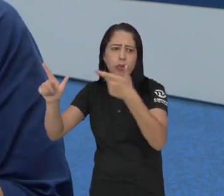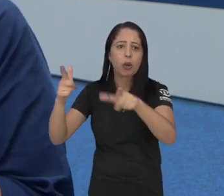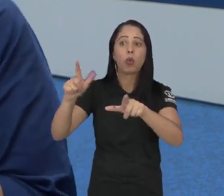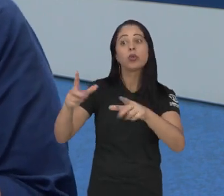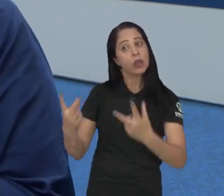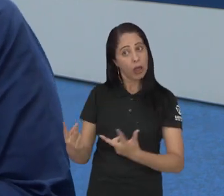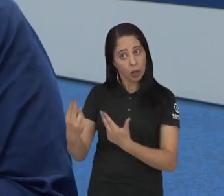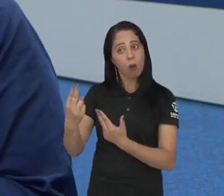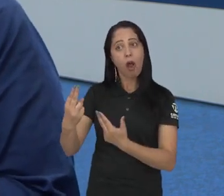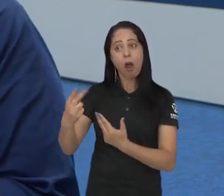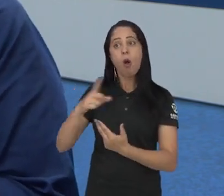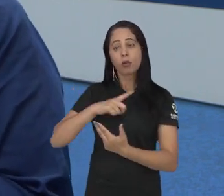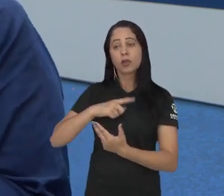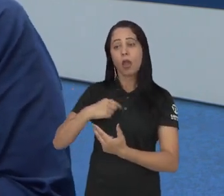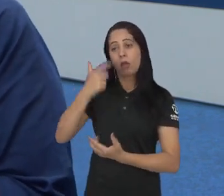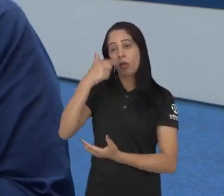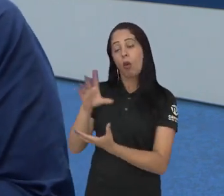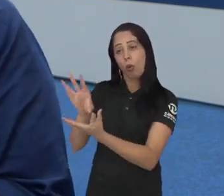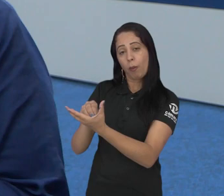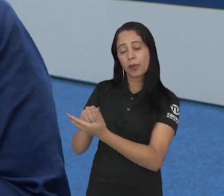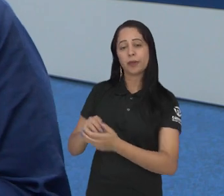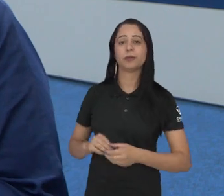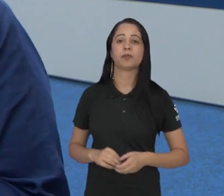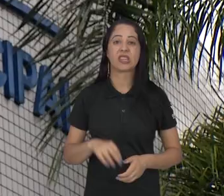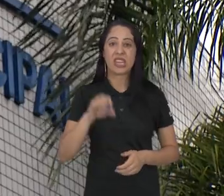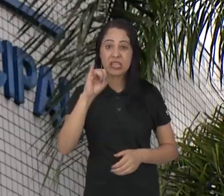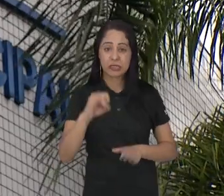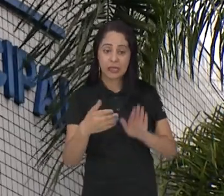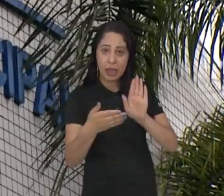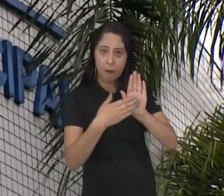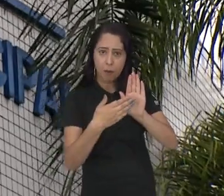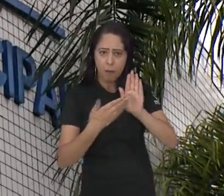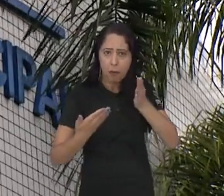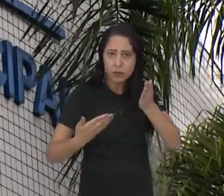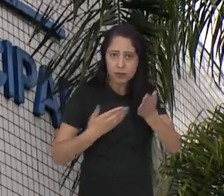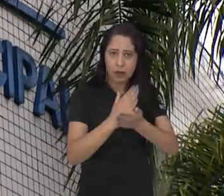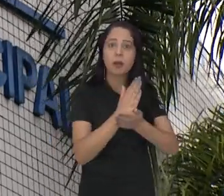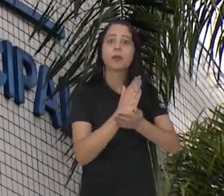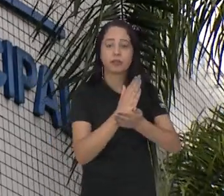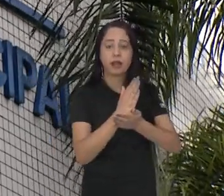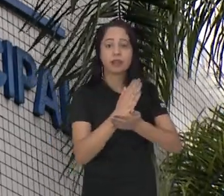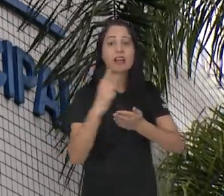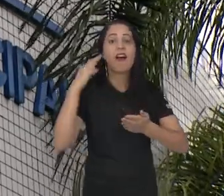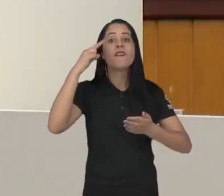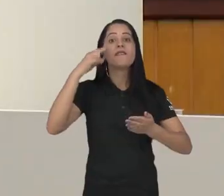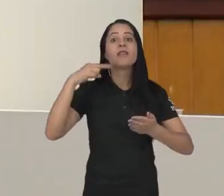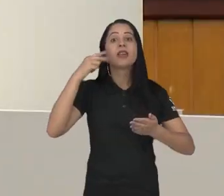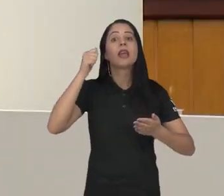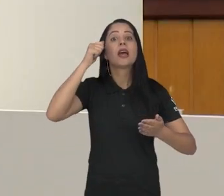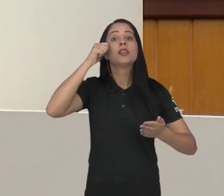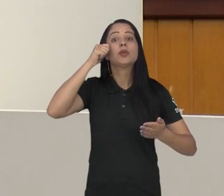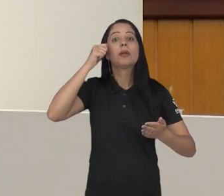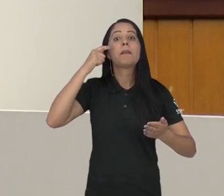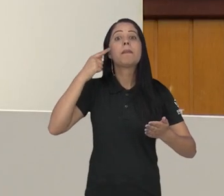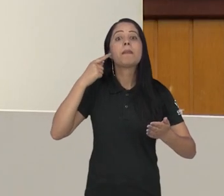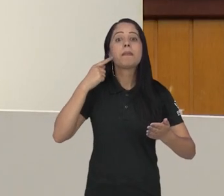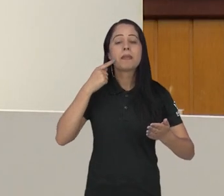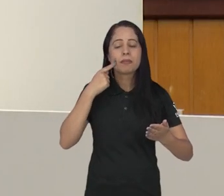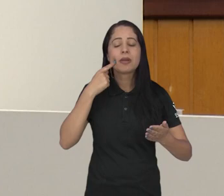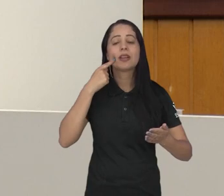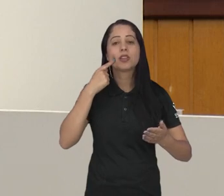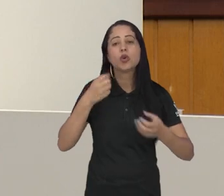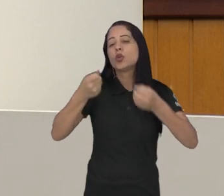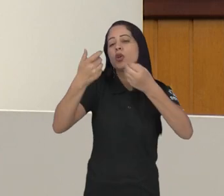as Mulheres vítimas de violência no mercado de trabalho e caso a proposta seja aprovada a vereadora Amélia